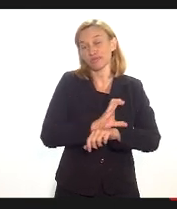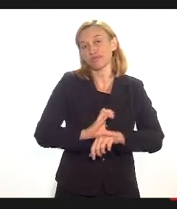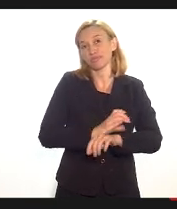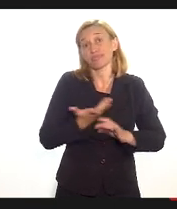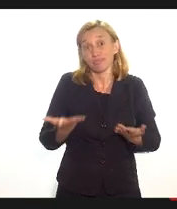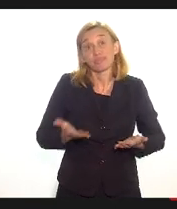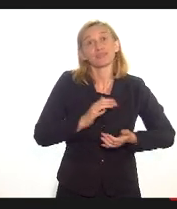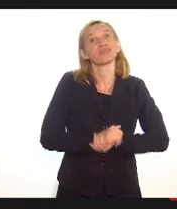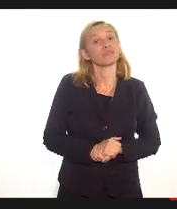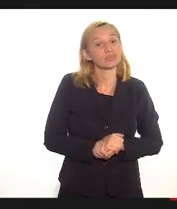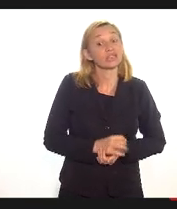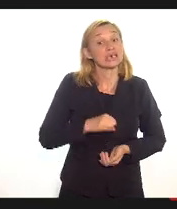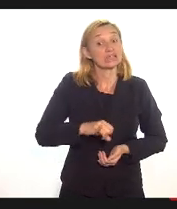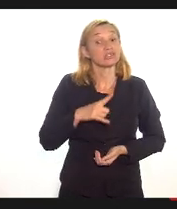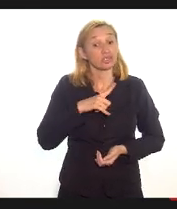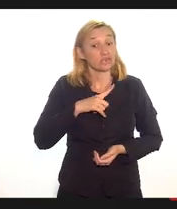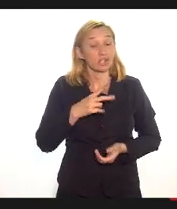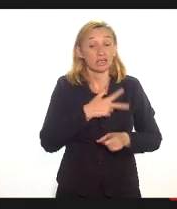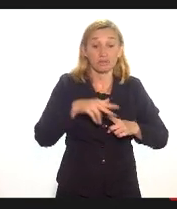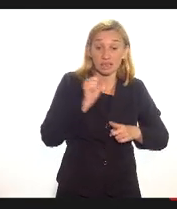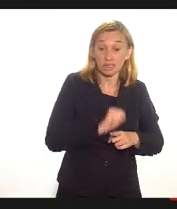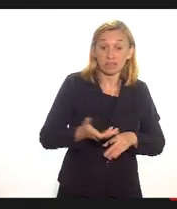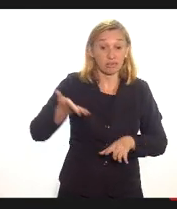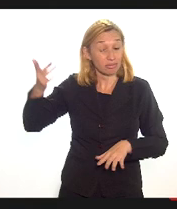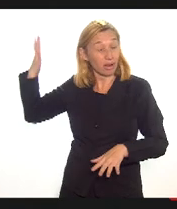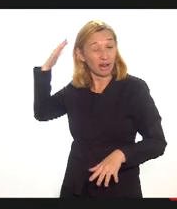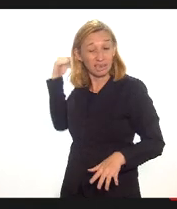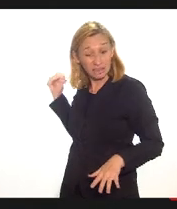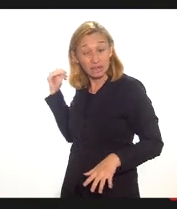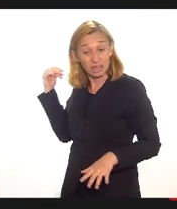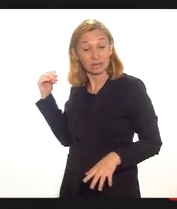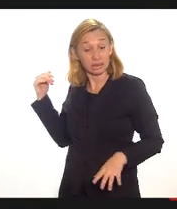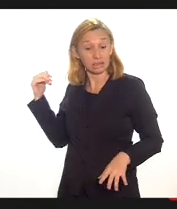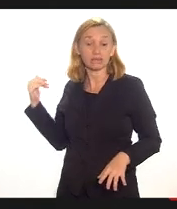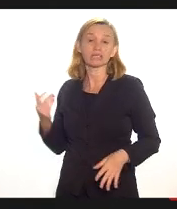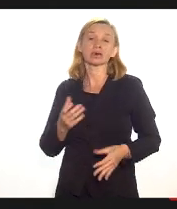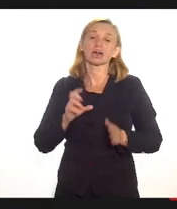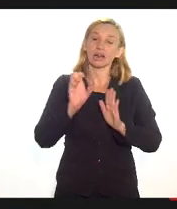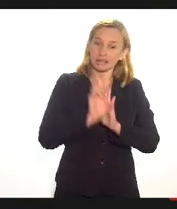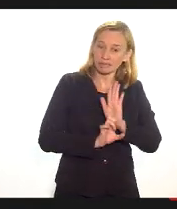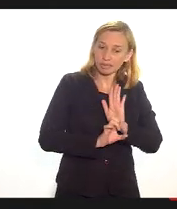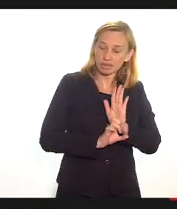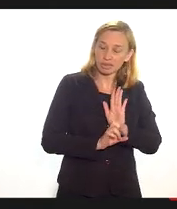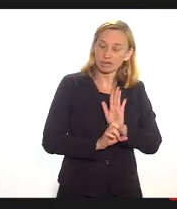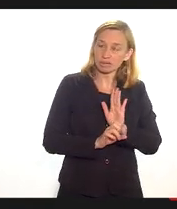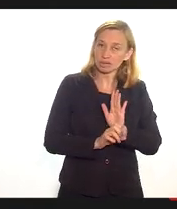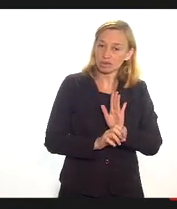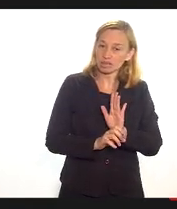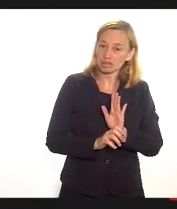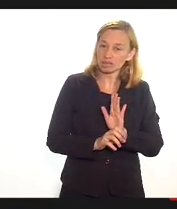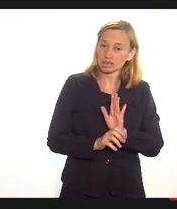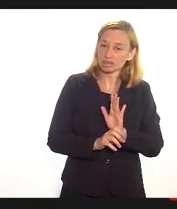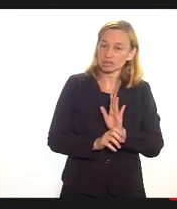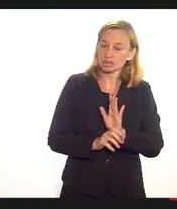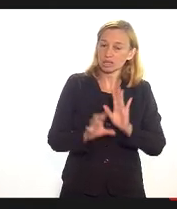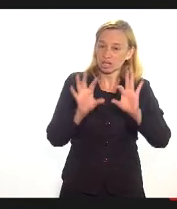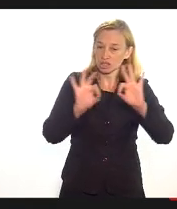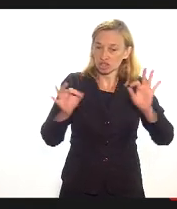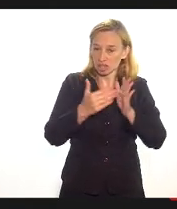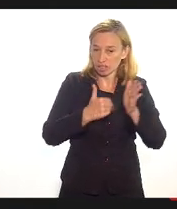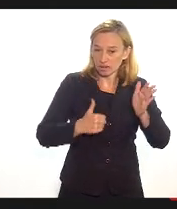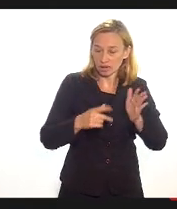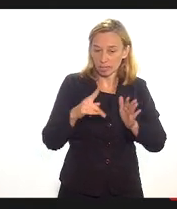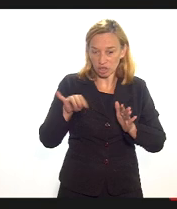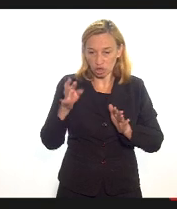inconstitucional. Quer dizer, se eu tivesse vencido lá atrás a emenda supressiva, tivesse tirado a frase petróleo e